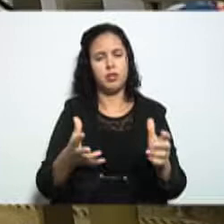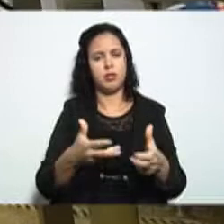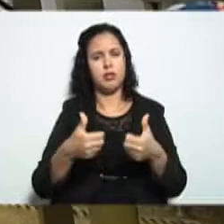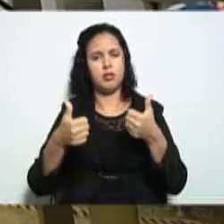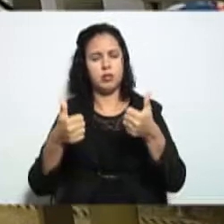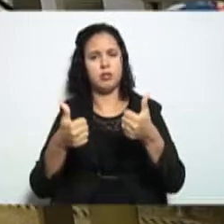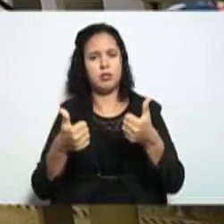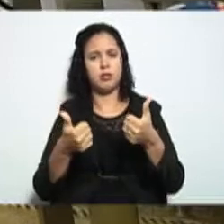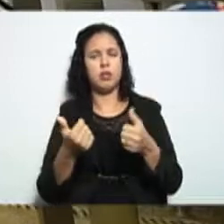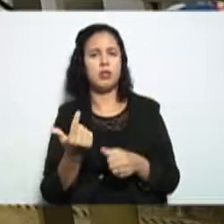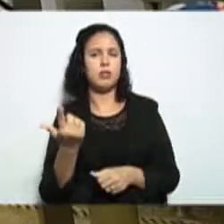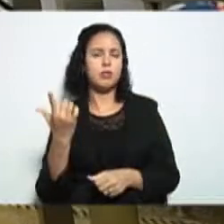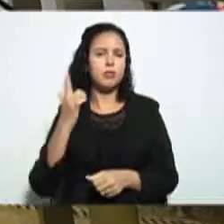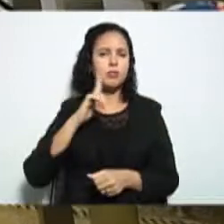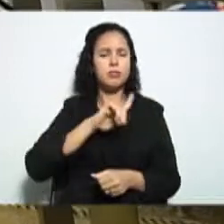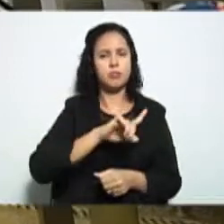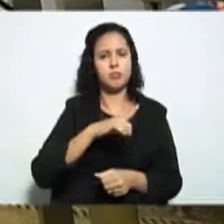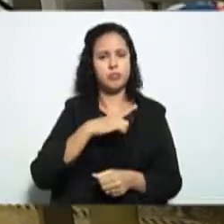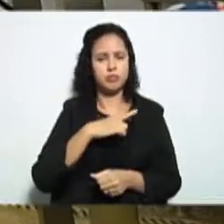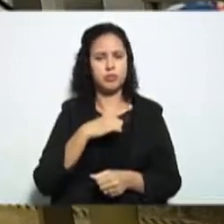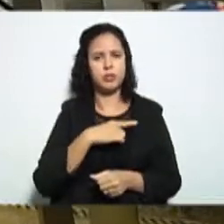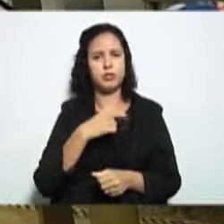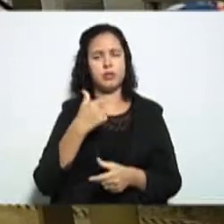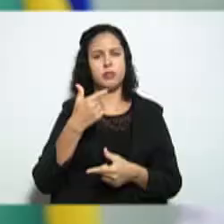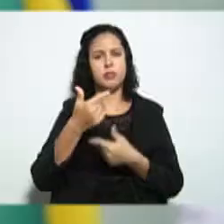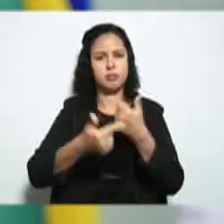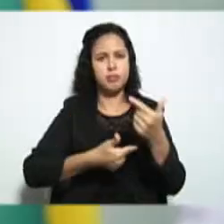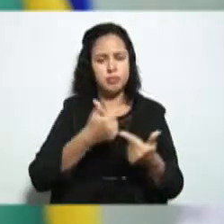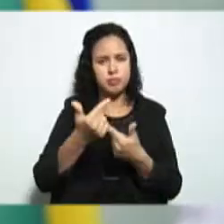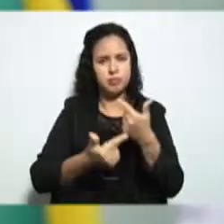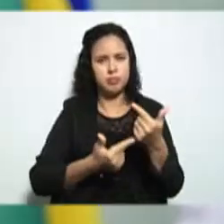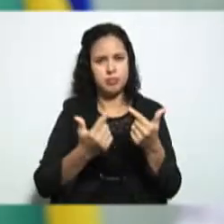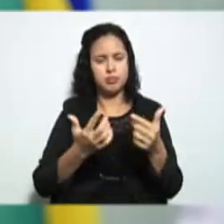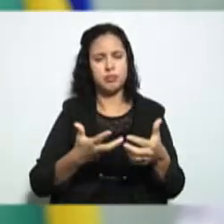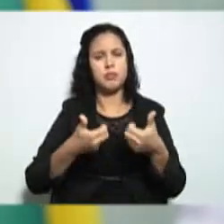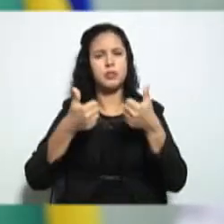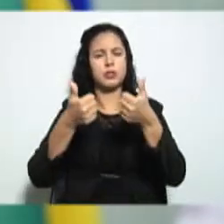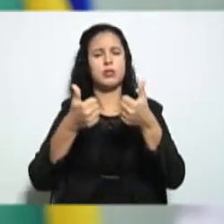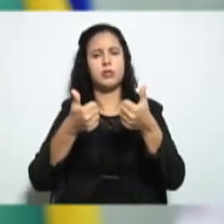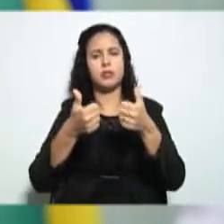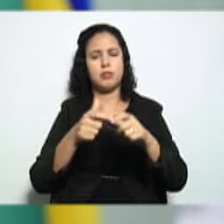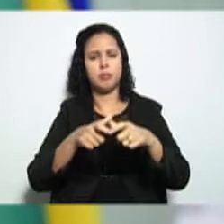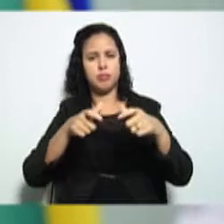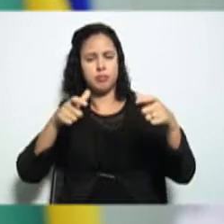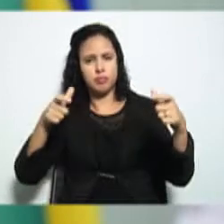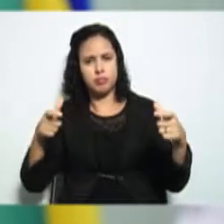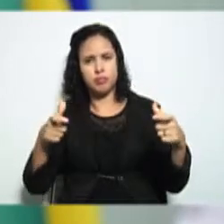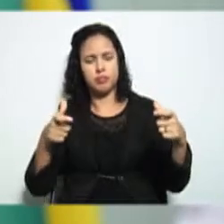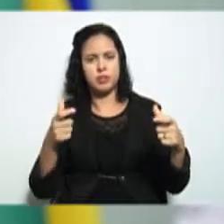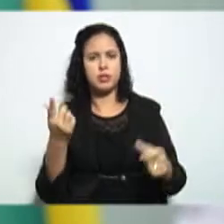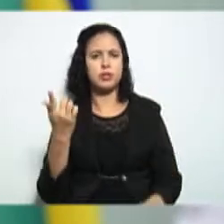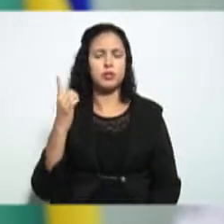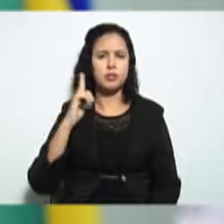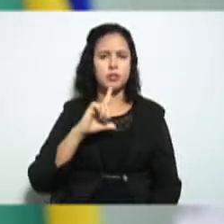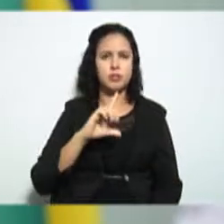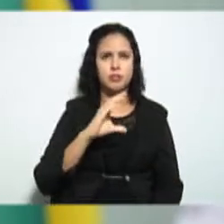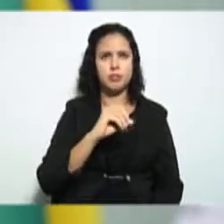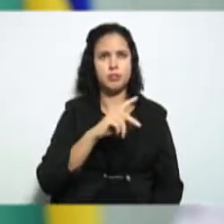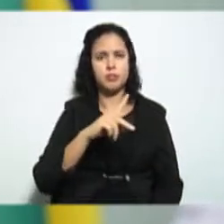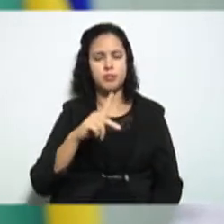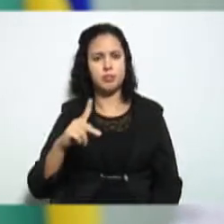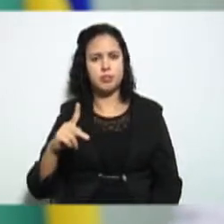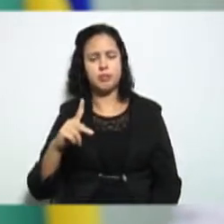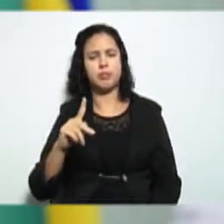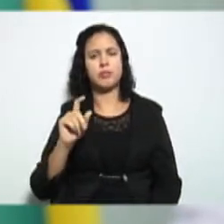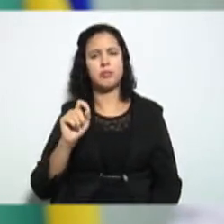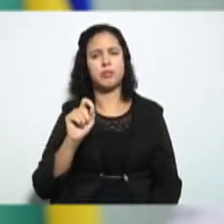para que ele possa ter uma produção de qualidade e em grande escala, para que a cooperativa possa receber essa produção, ou